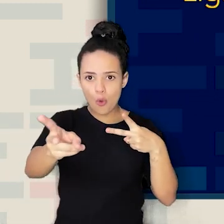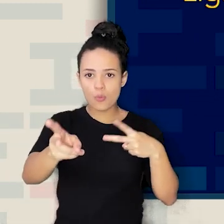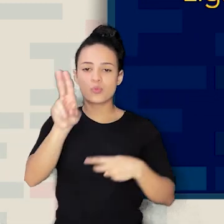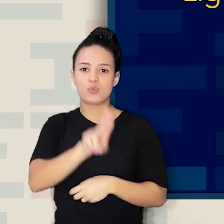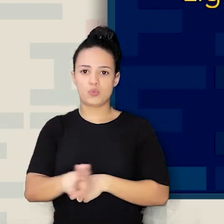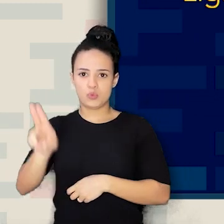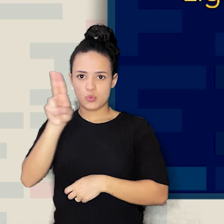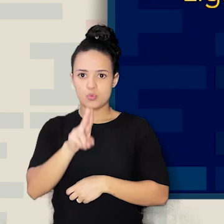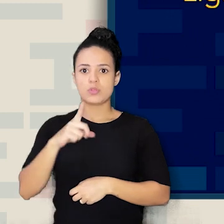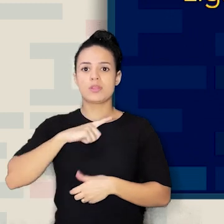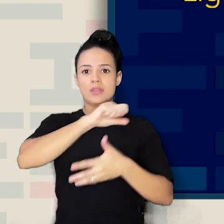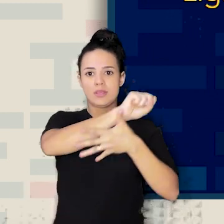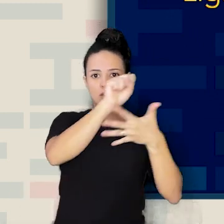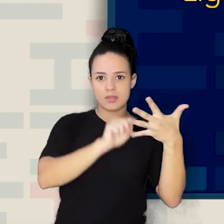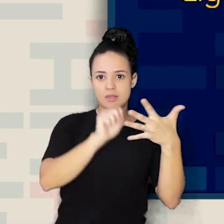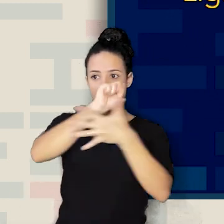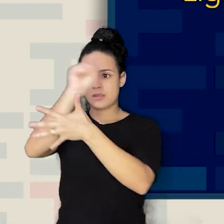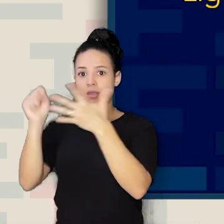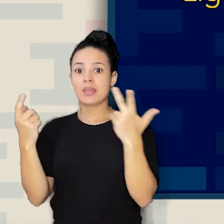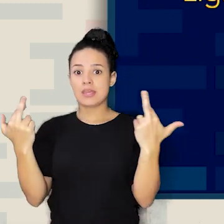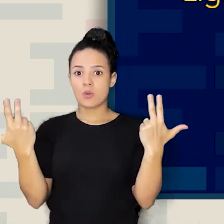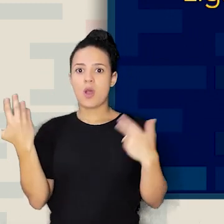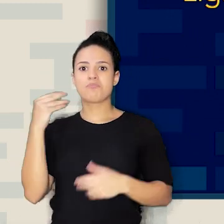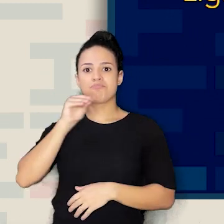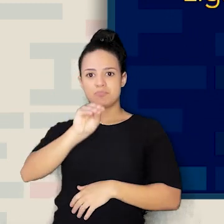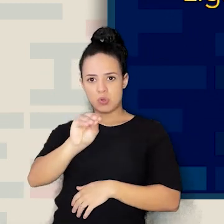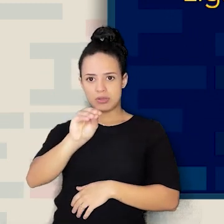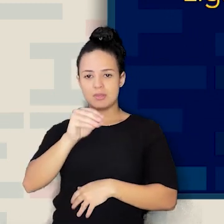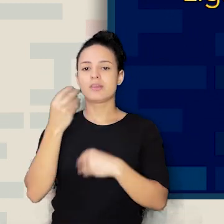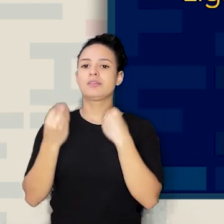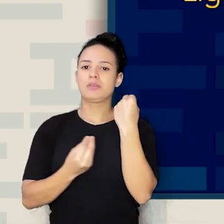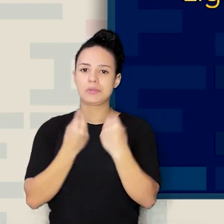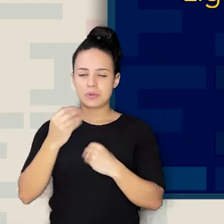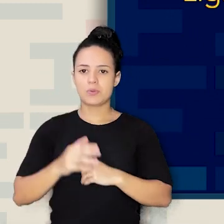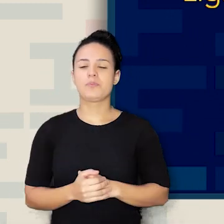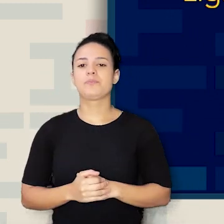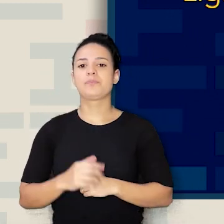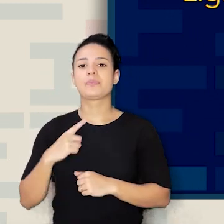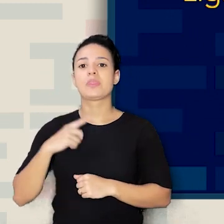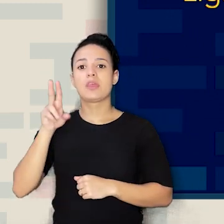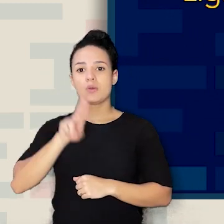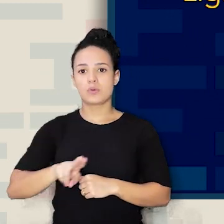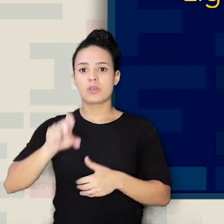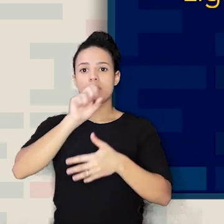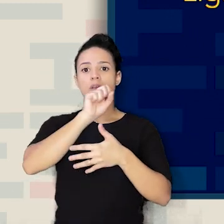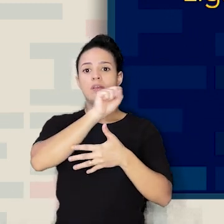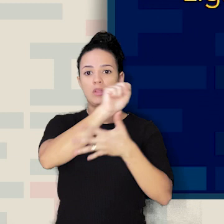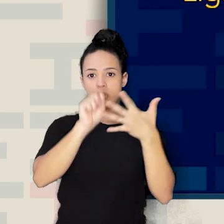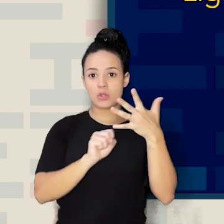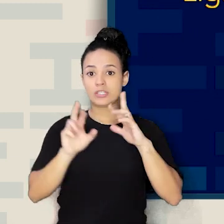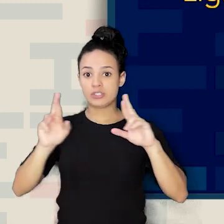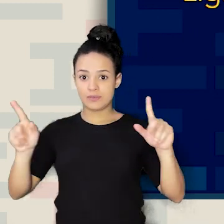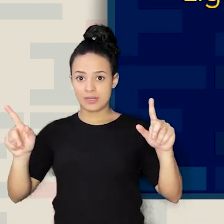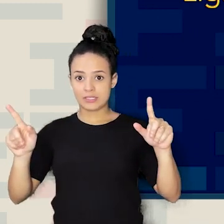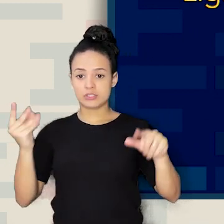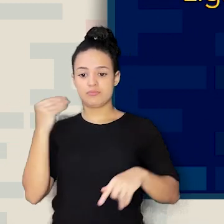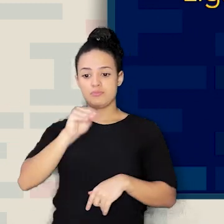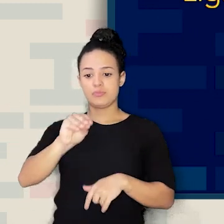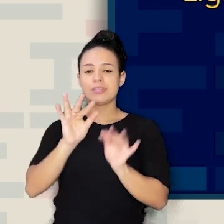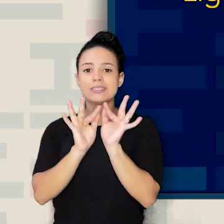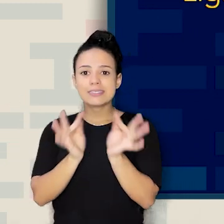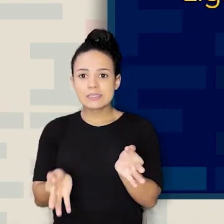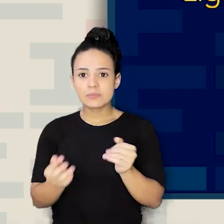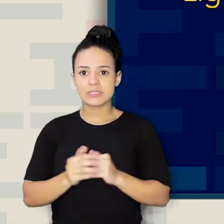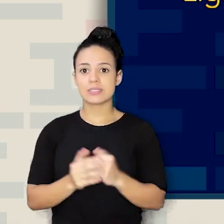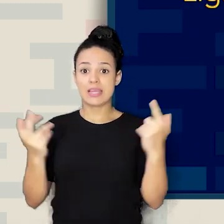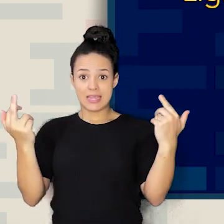de prolongação, que é utilizada entre 2 notas iguais. Então a diferença delas basicamente é notas